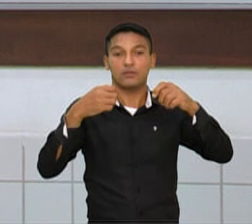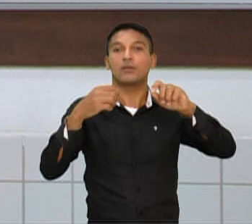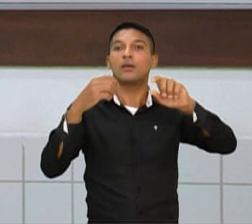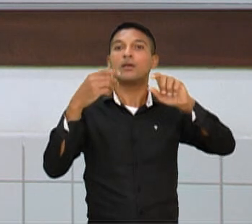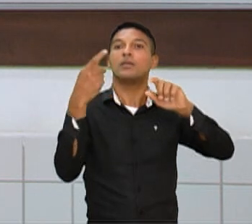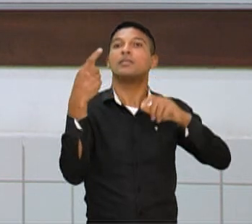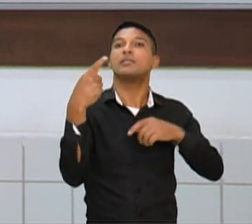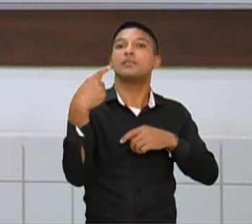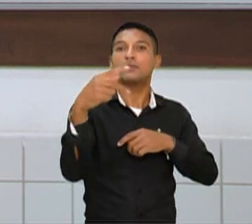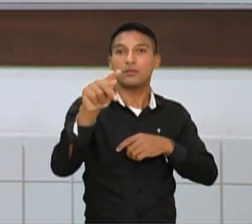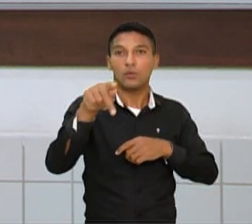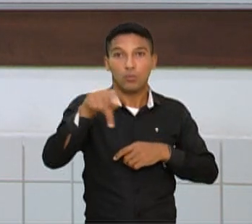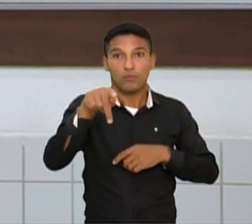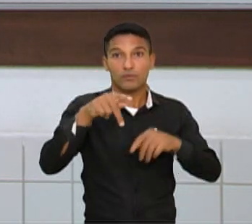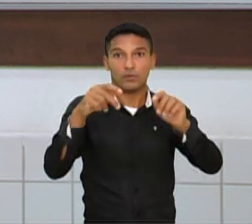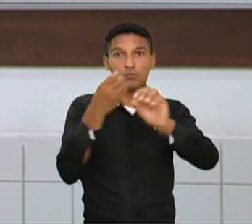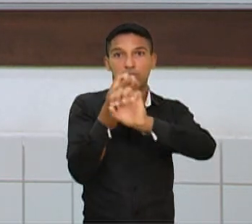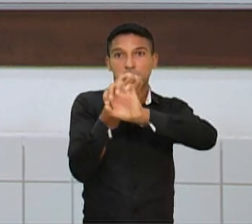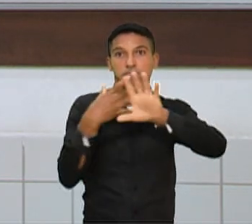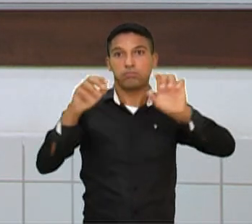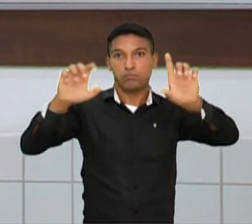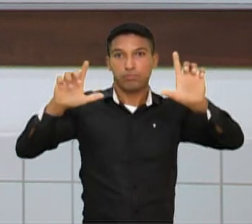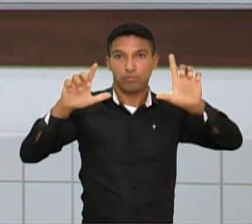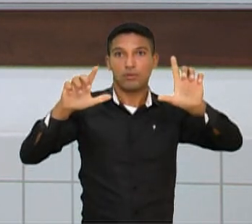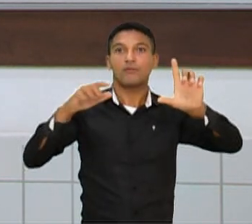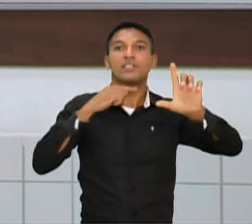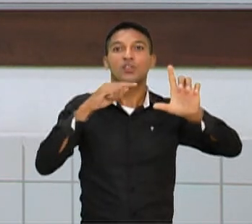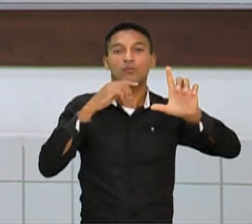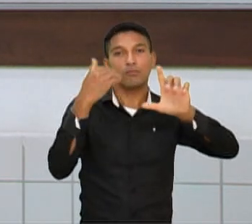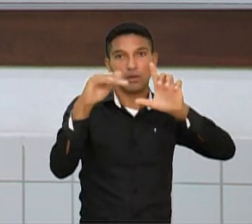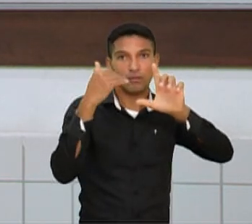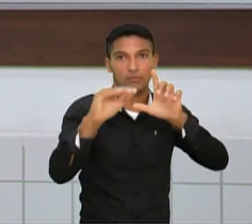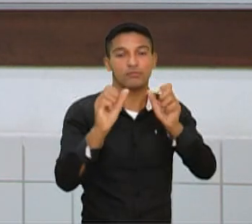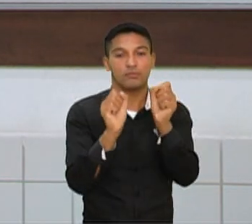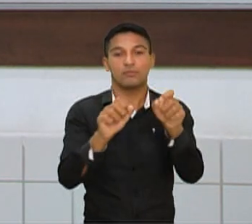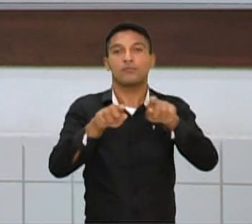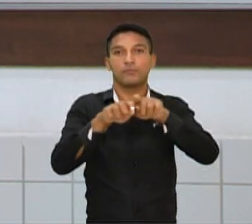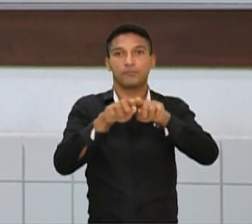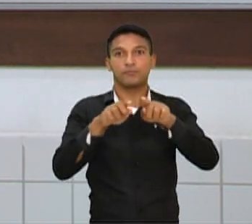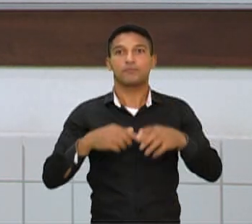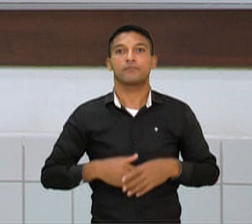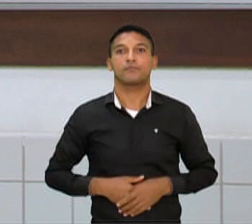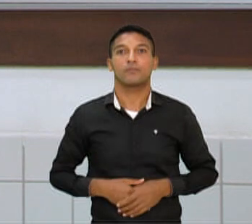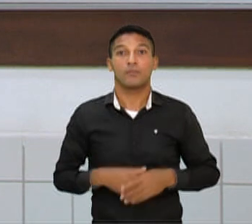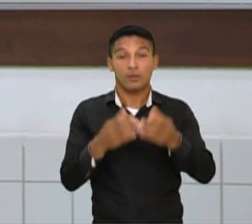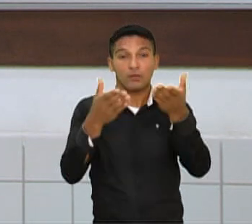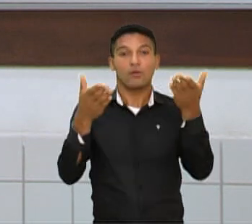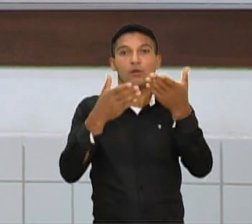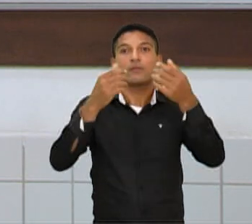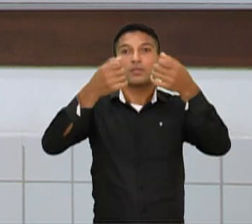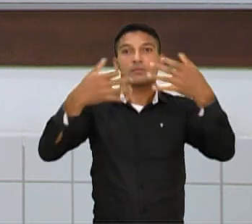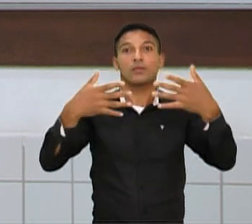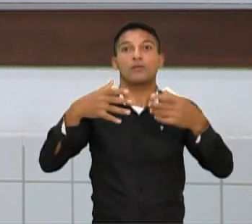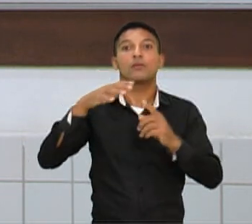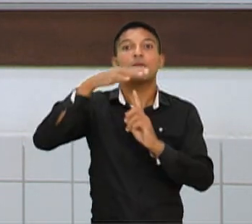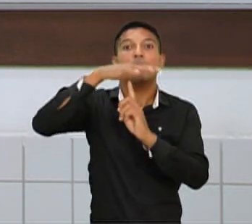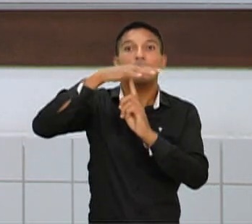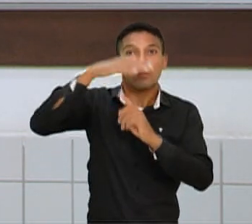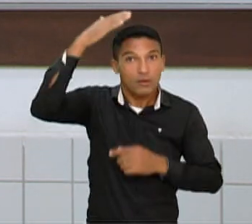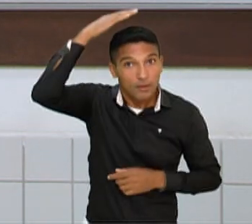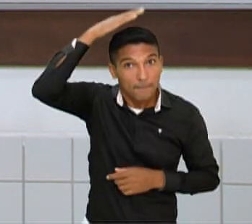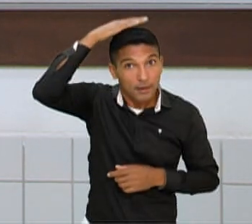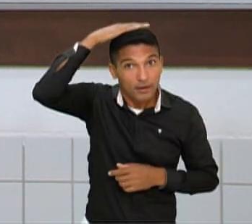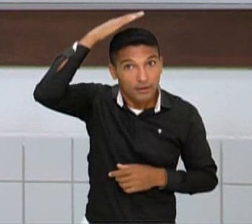tenho certeza vai ser prontamente atendido a sua solicitação. Mas hoje vamos falar sobre Paraná dentro